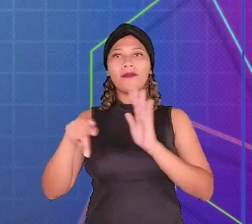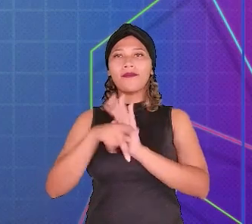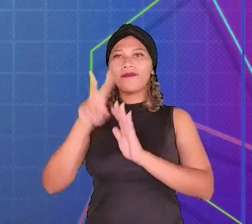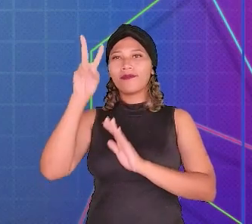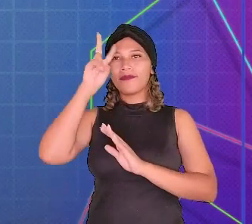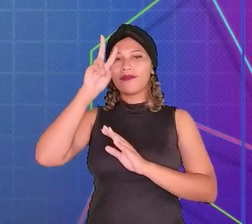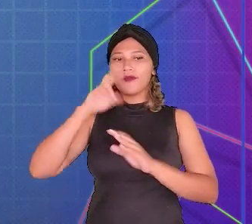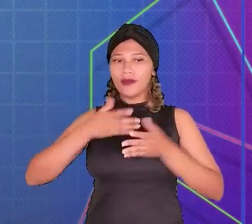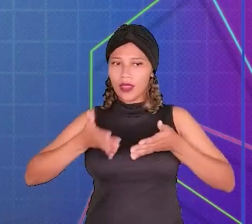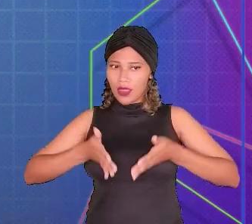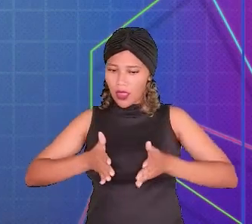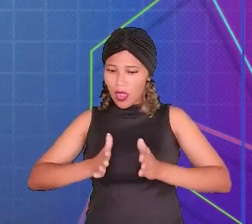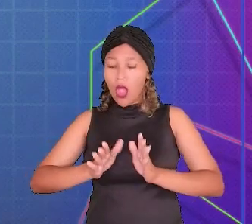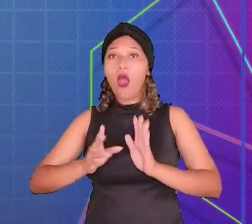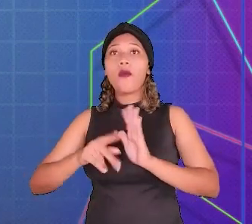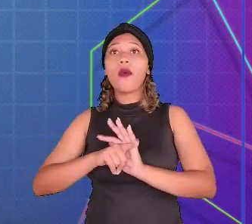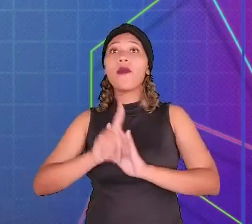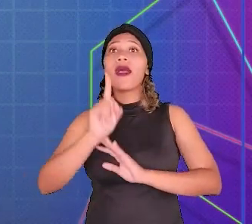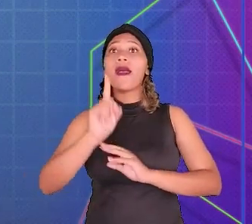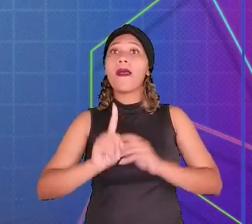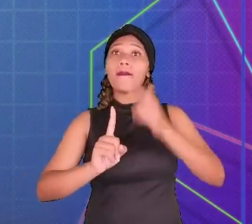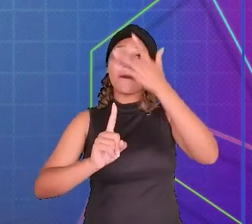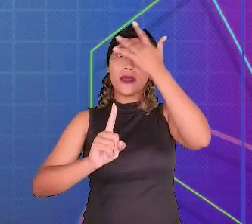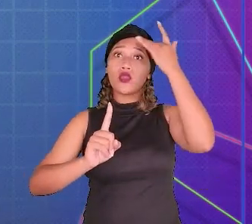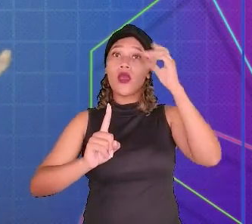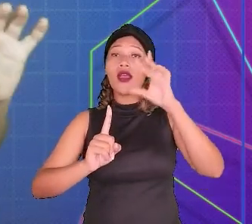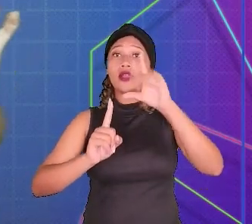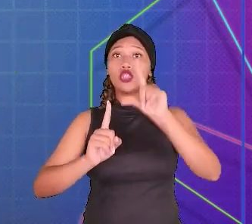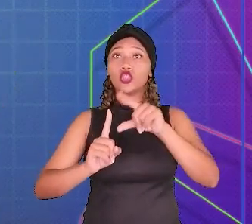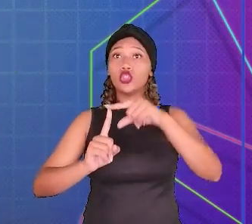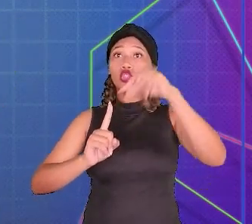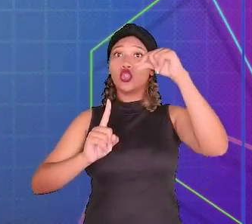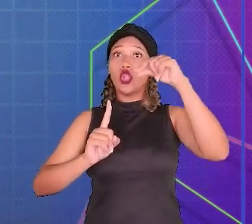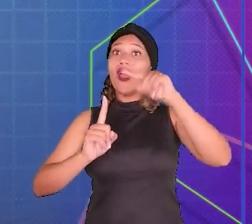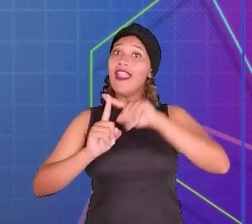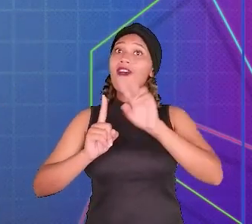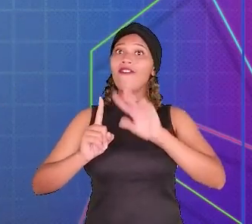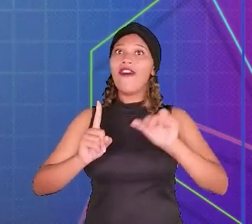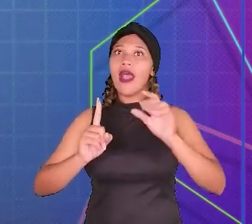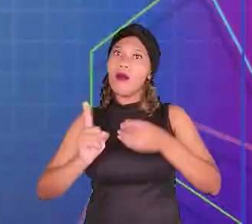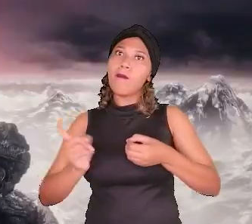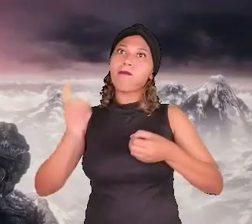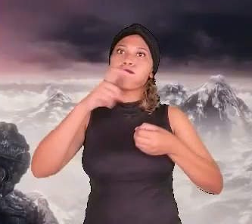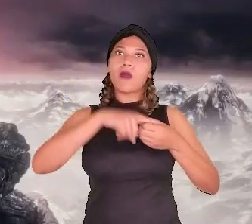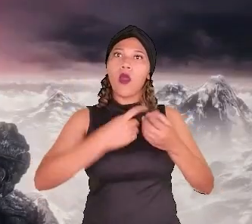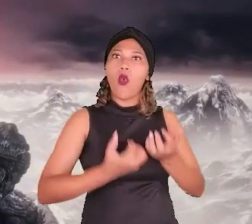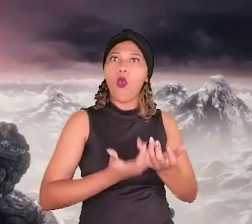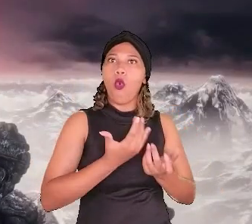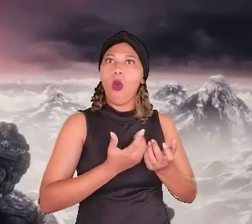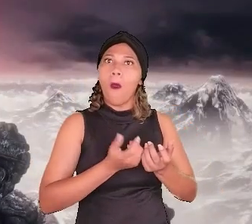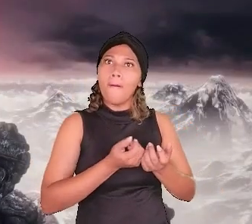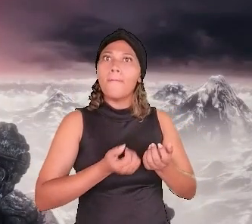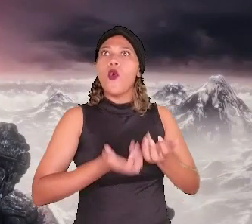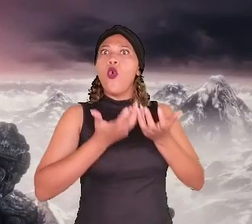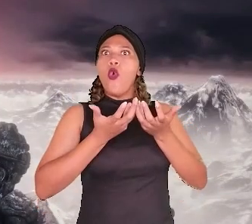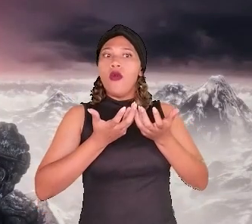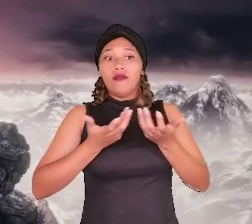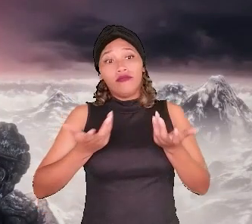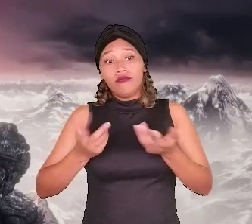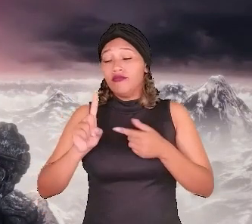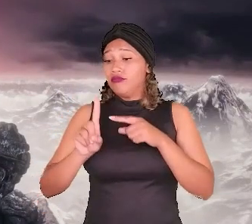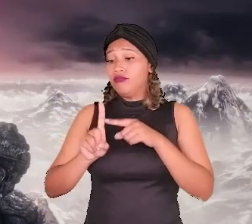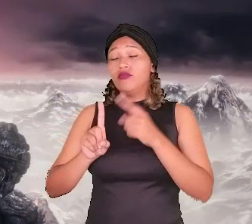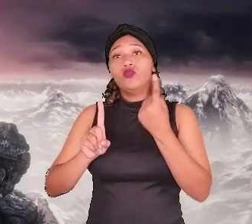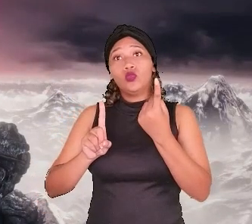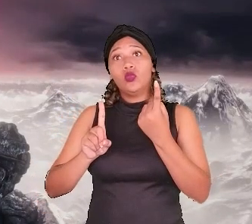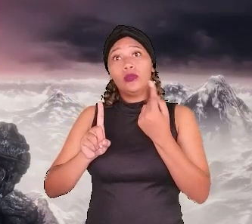do surgimento do Chosen Undead, a pessoa que vai reacender a tal da primeira chama. O personagem principal é esse tal de